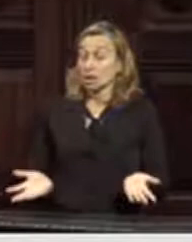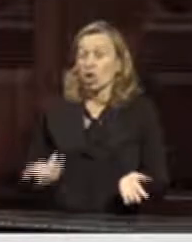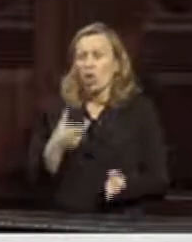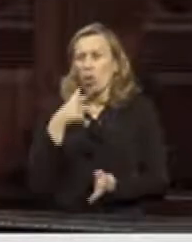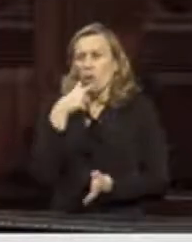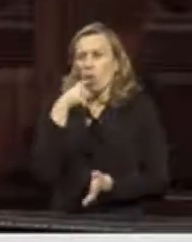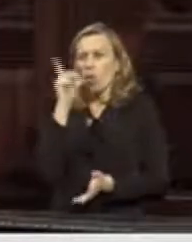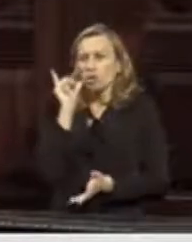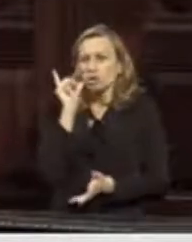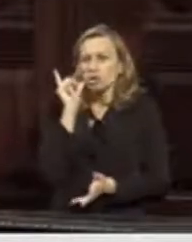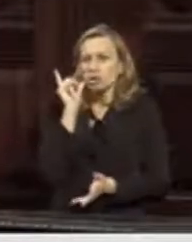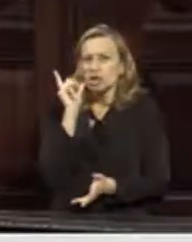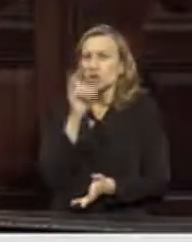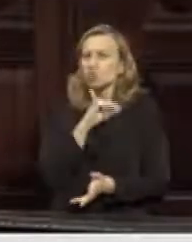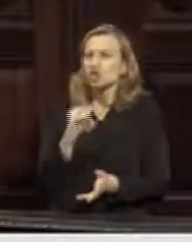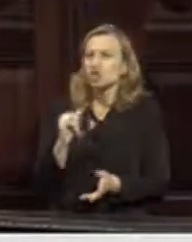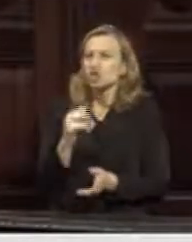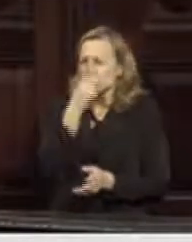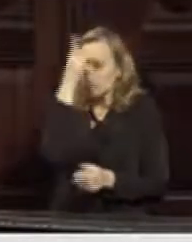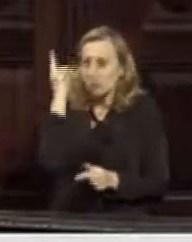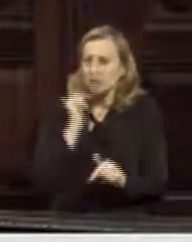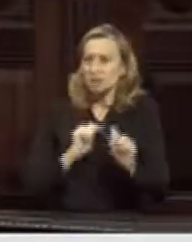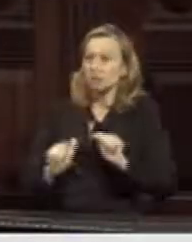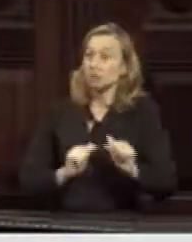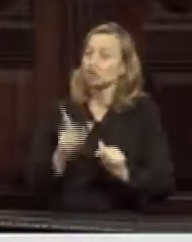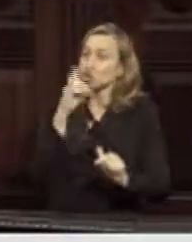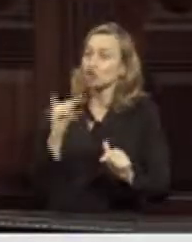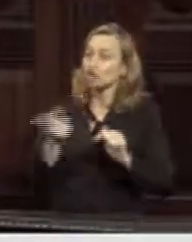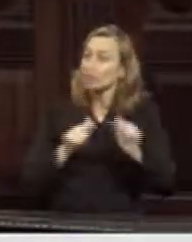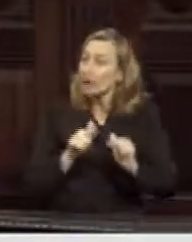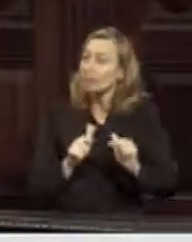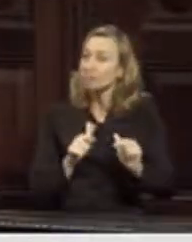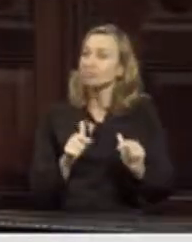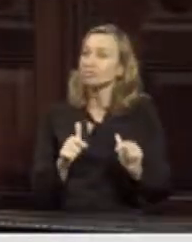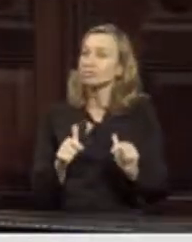Ontem, o Dia do Trabalhador ou o Dia do Trabalho,